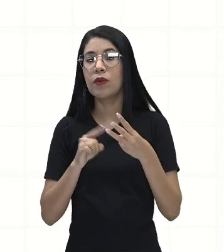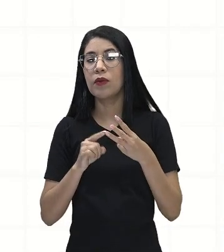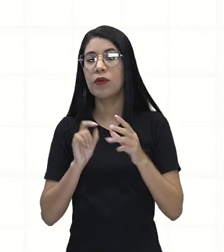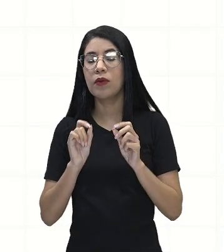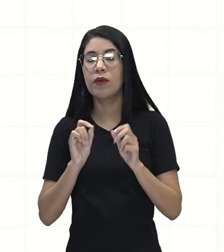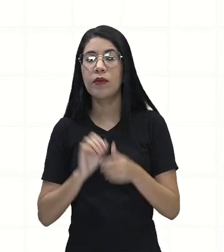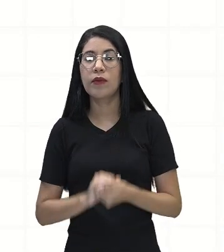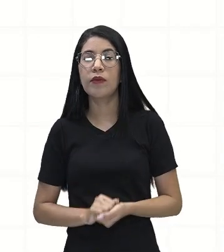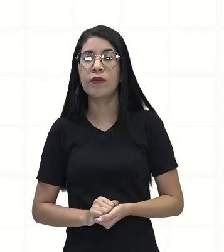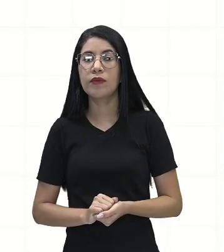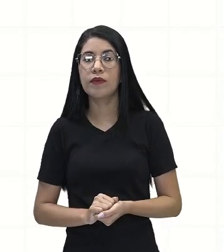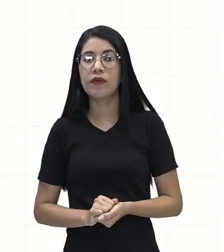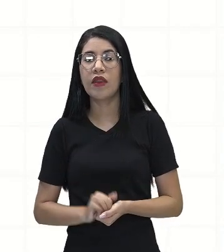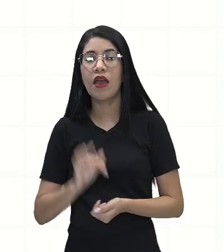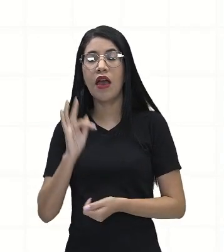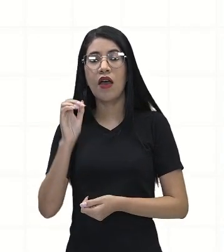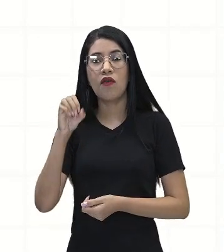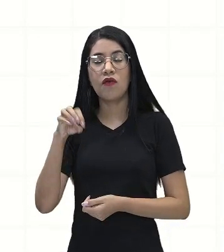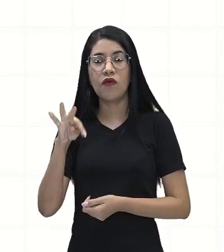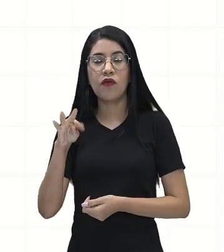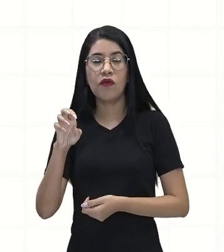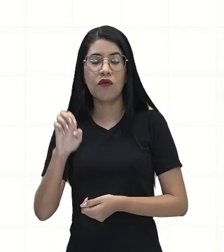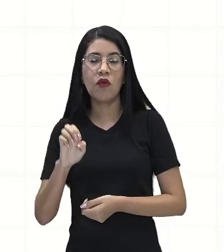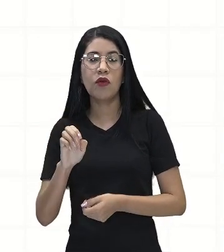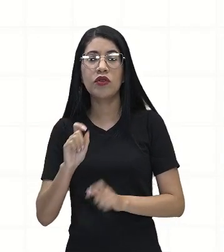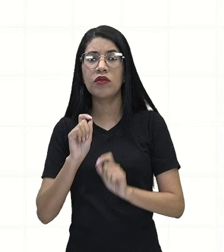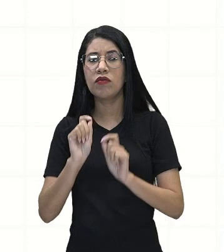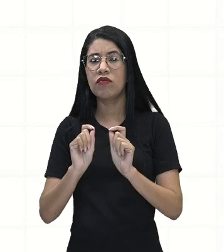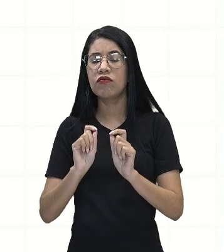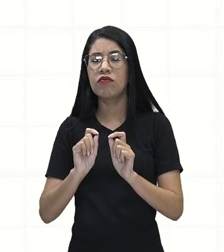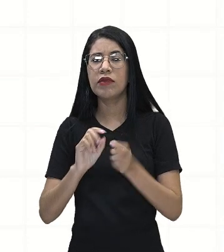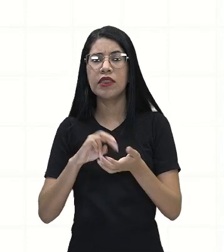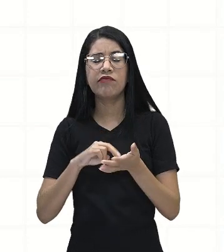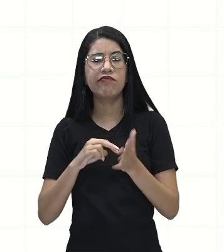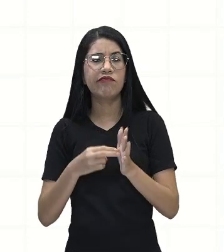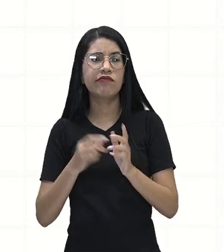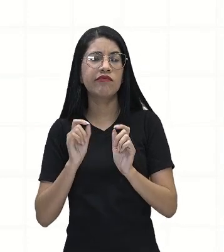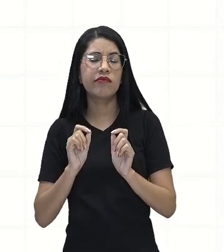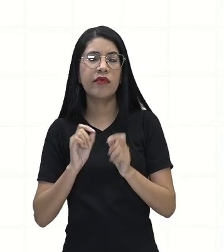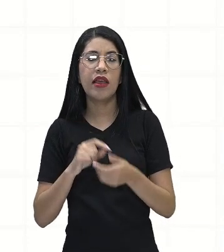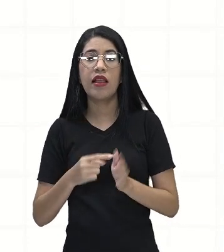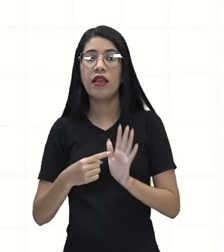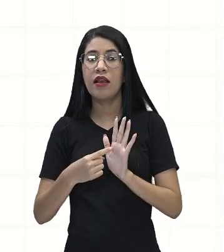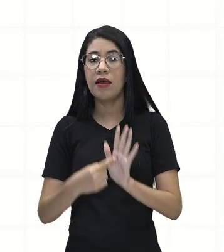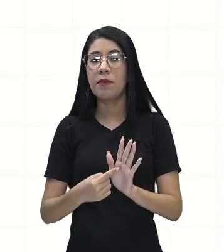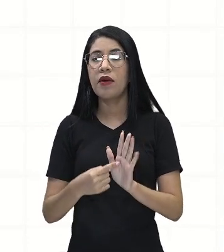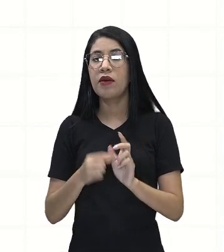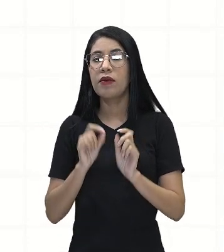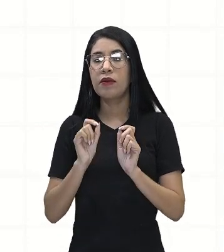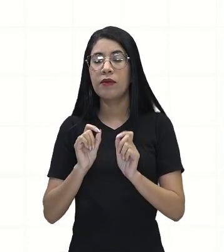o título, é a fonte, tá? A fonte, ela vai indicar...